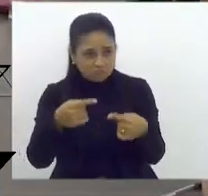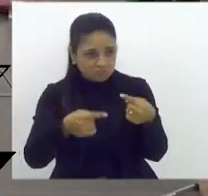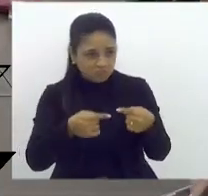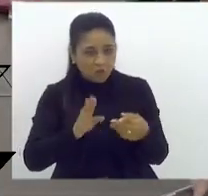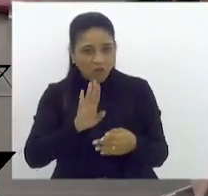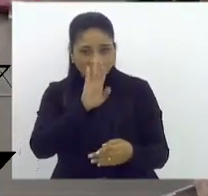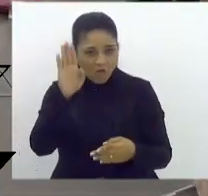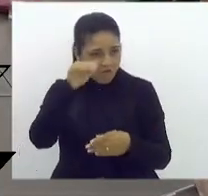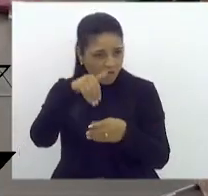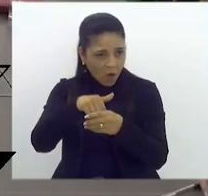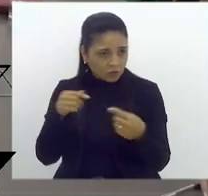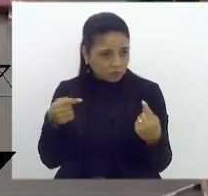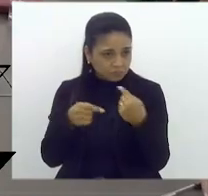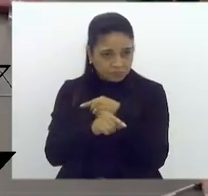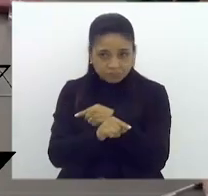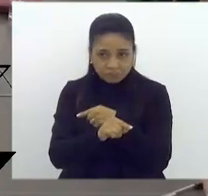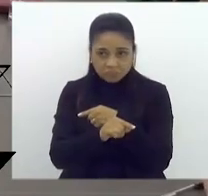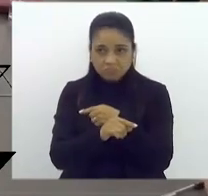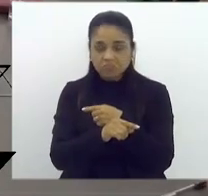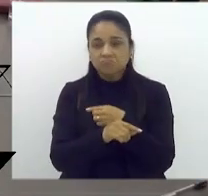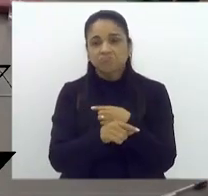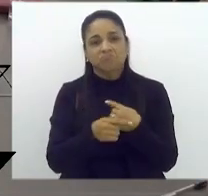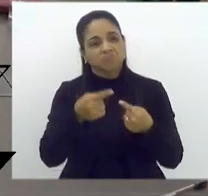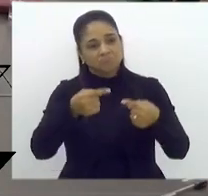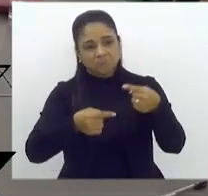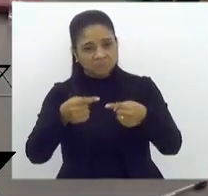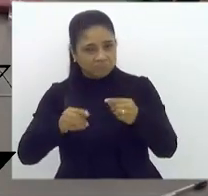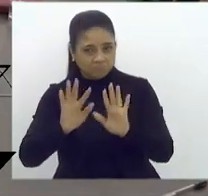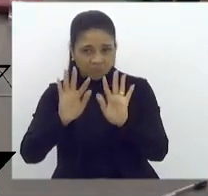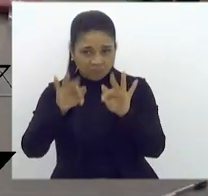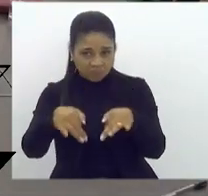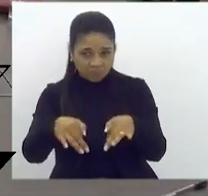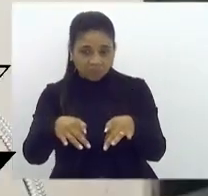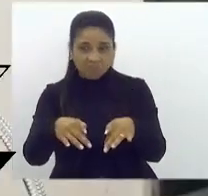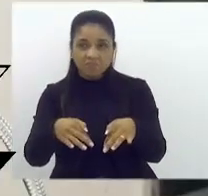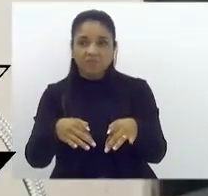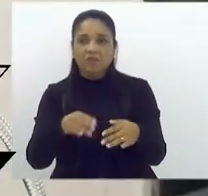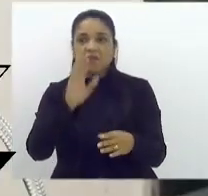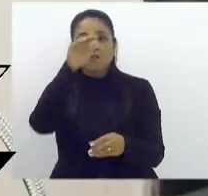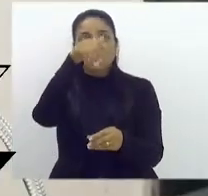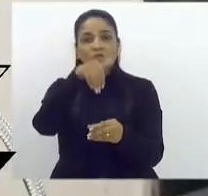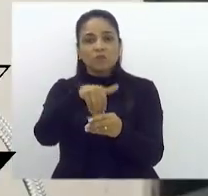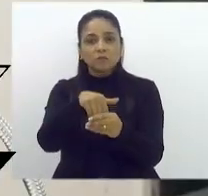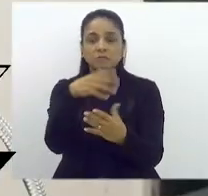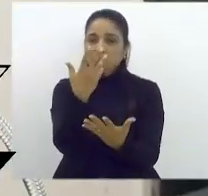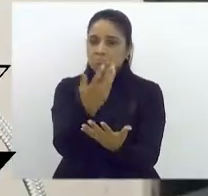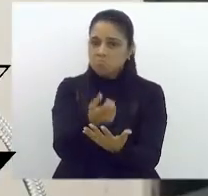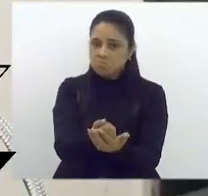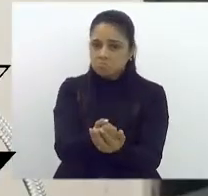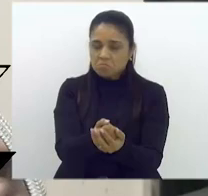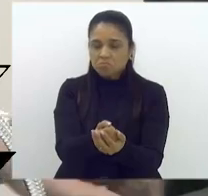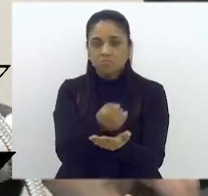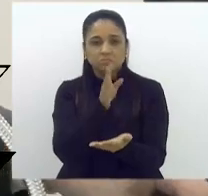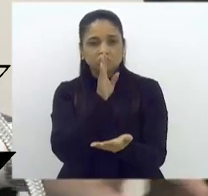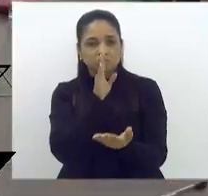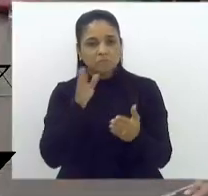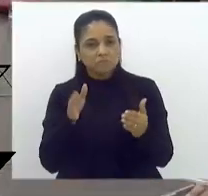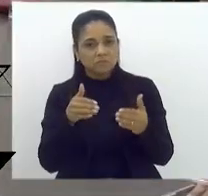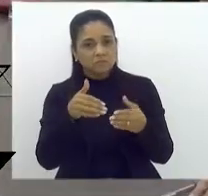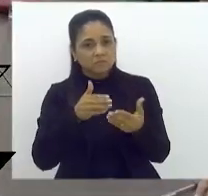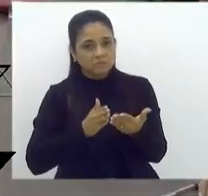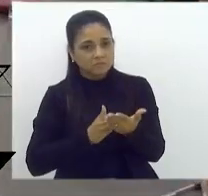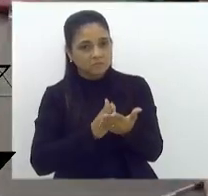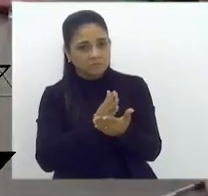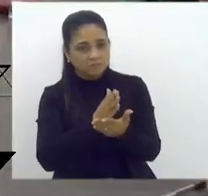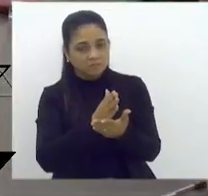voto divergente. Não havendo quem queira discutir, encerrada a discussão. Em votação, os senhores que aprovam permaneçam como estão, aprovados os pareceres